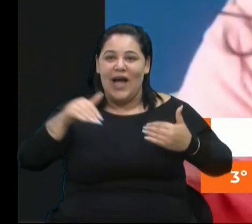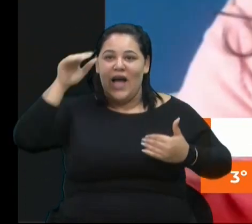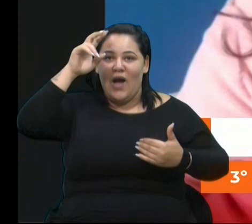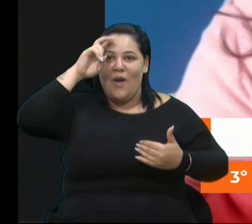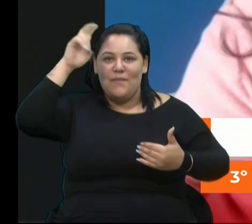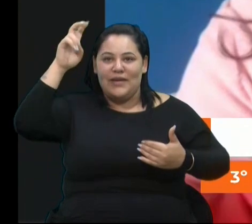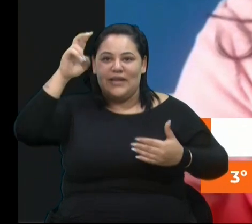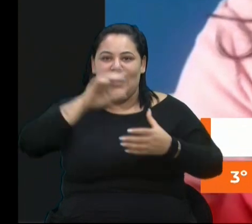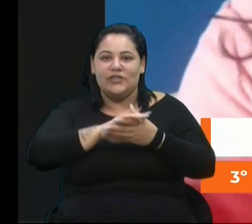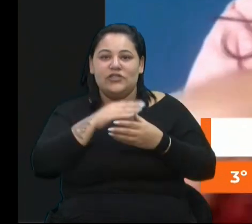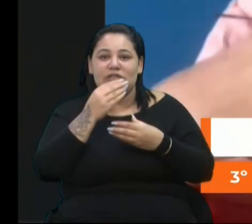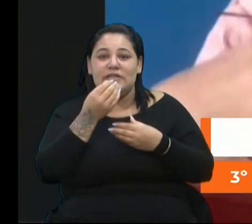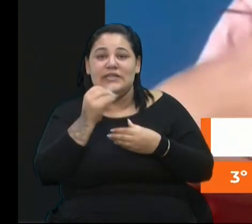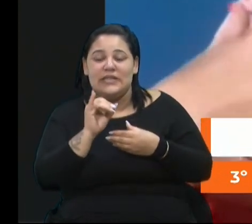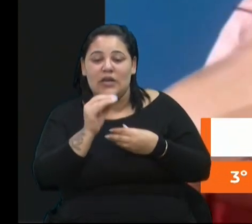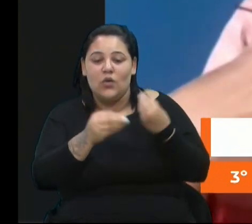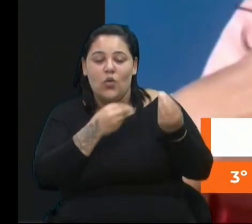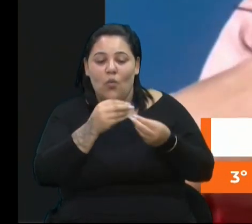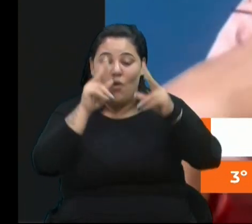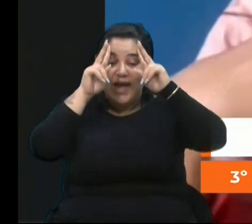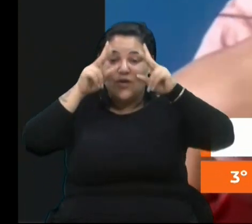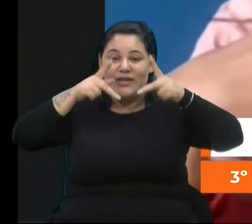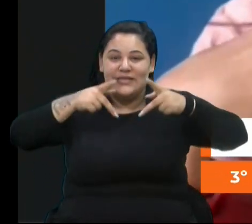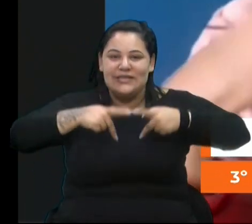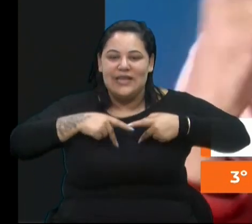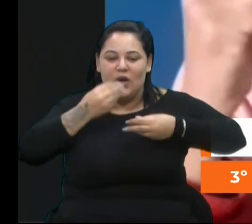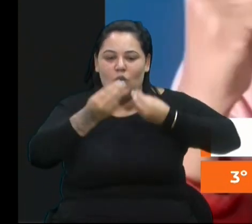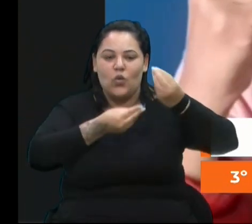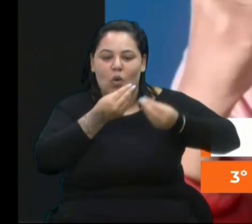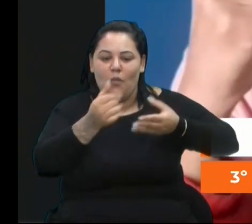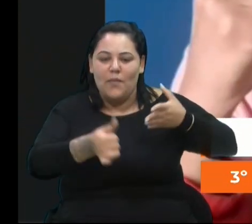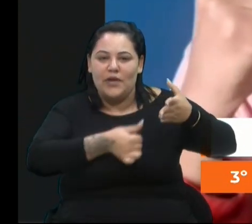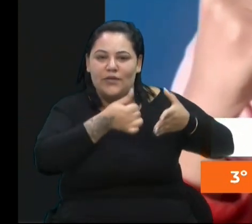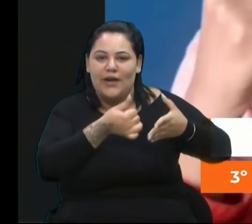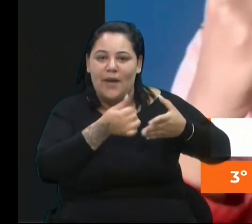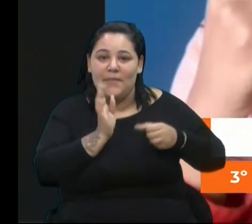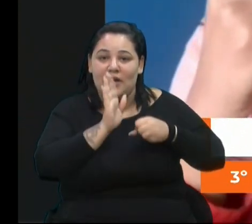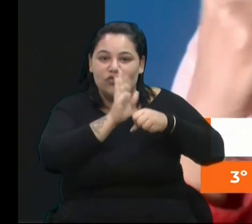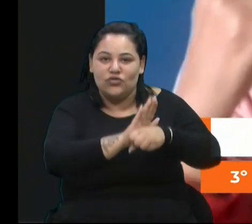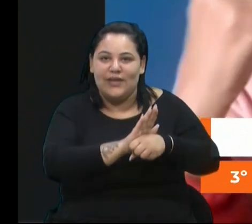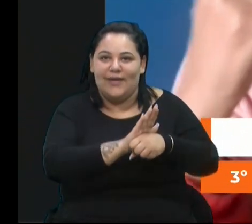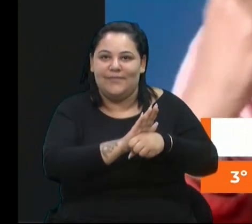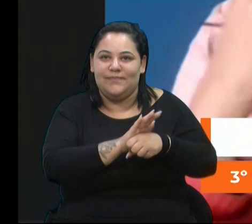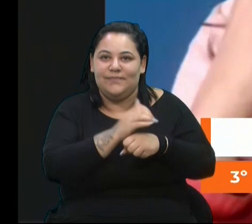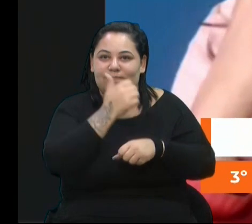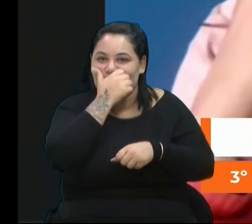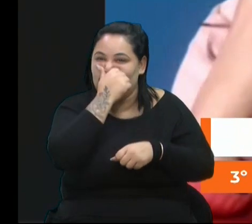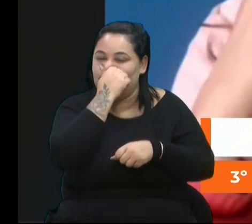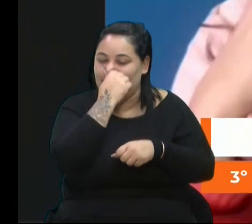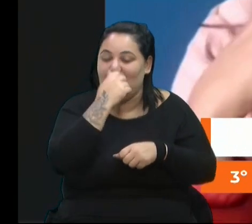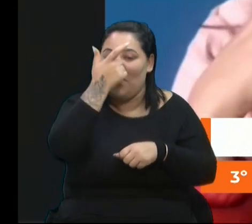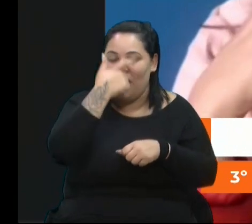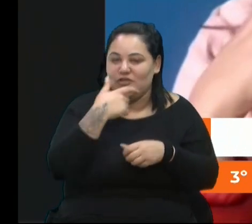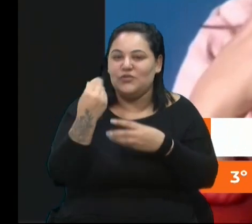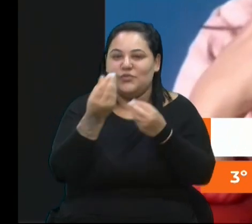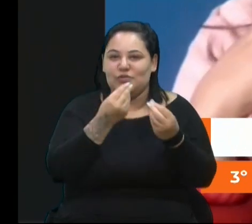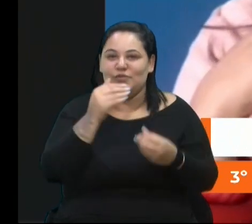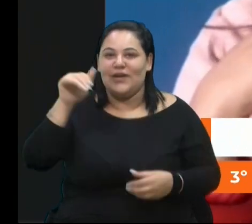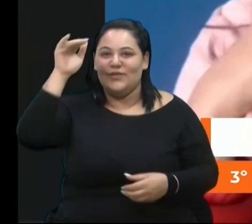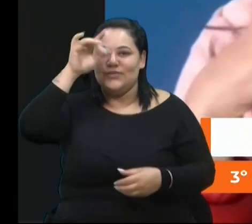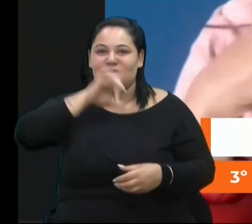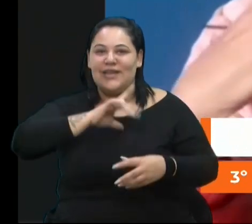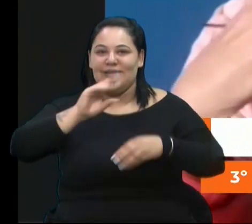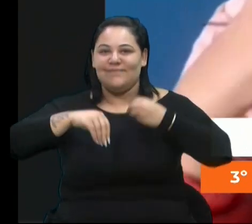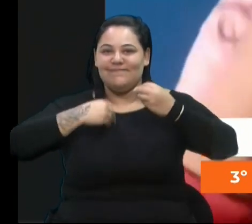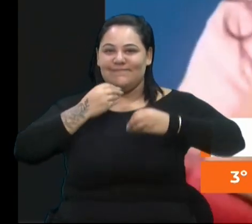como reconhecer a própria limitação, canalizar para proporcionar esse acolhimento? Acho que muitos adultos ficaram com essa sensação,